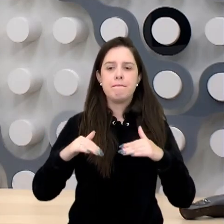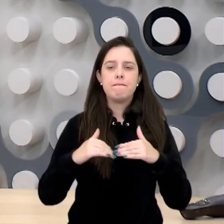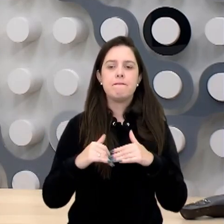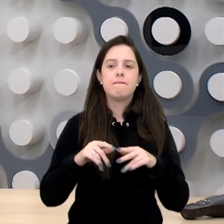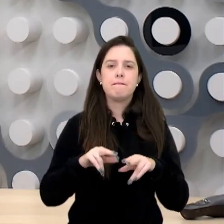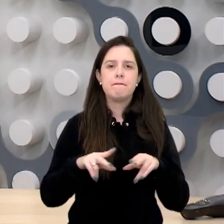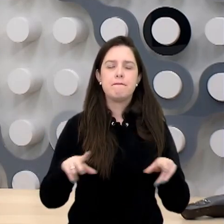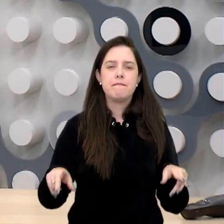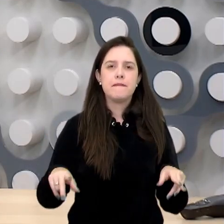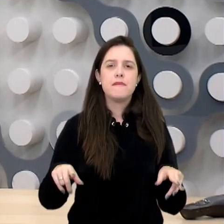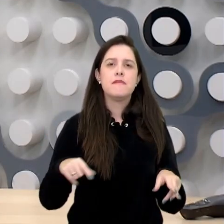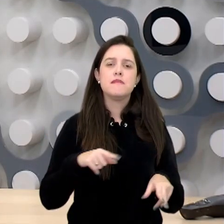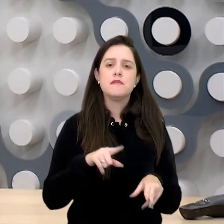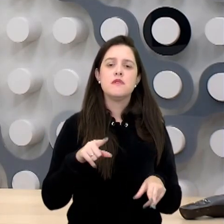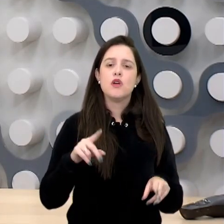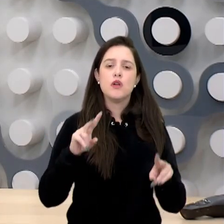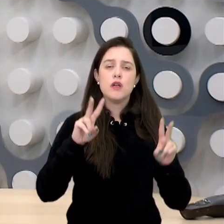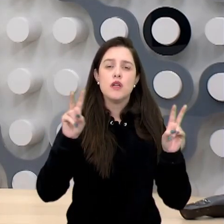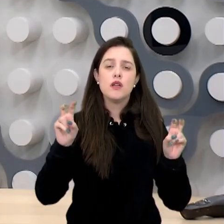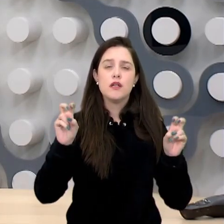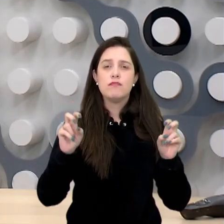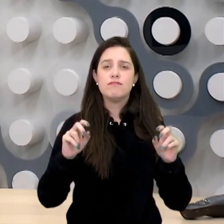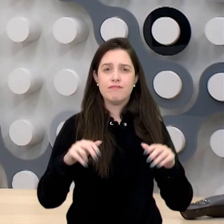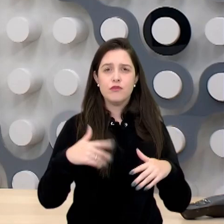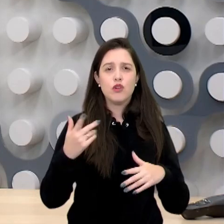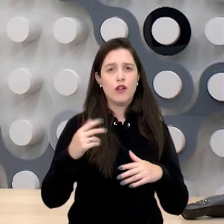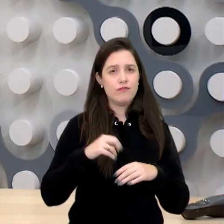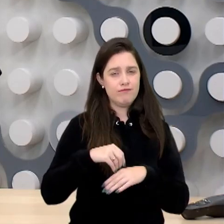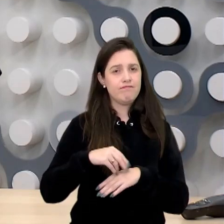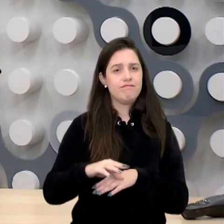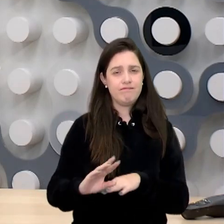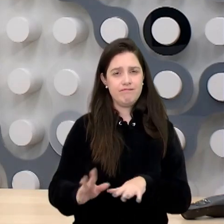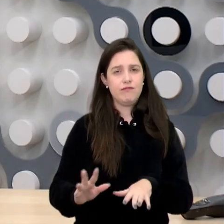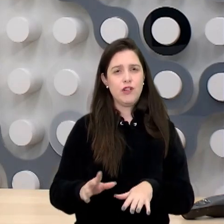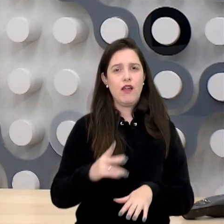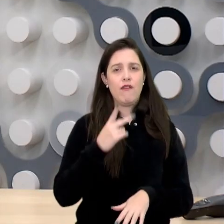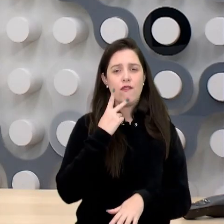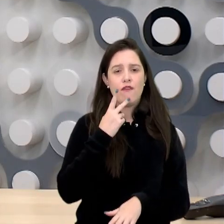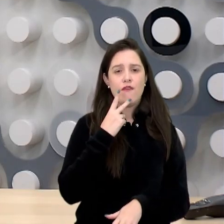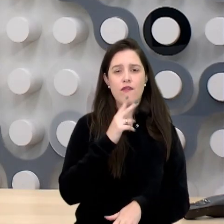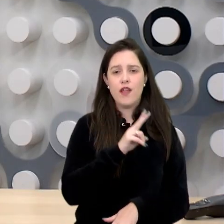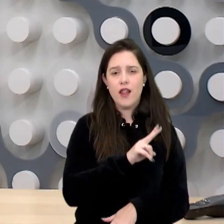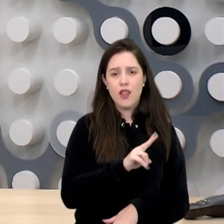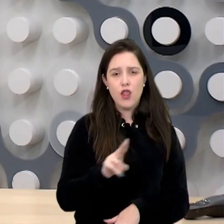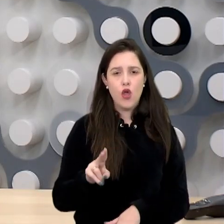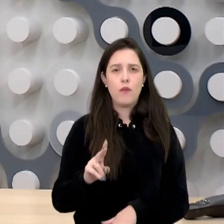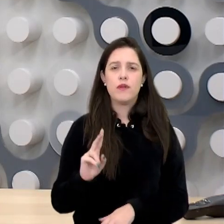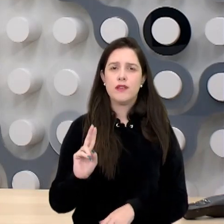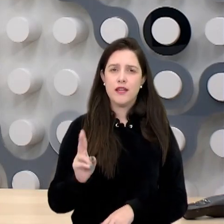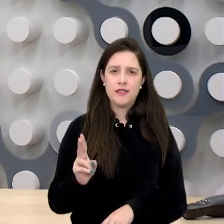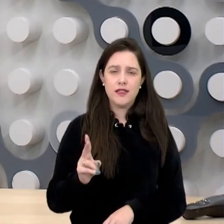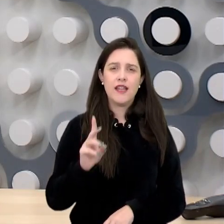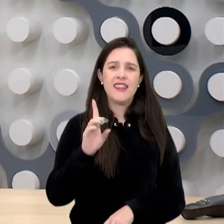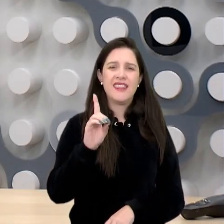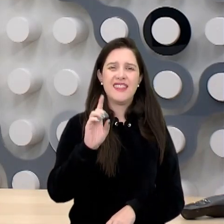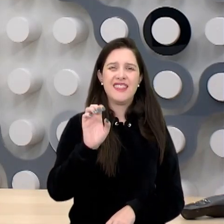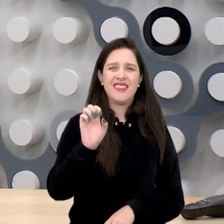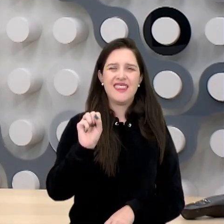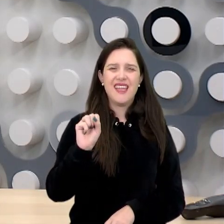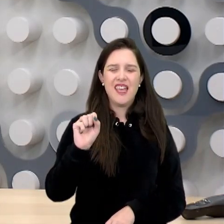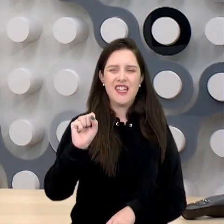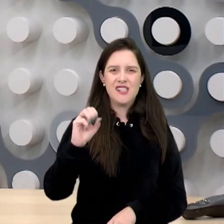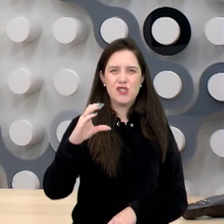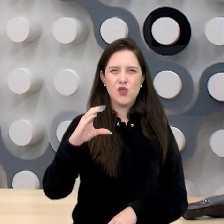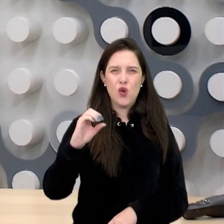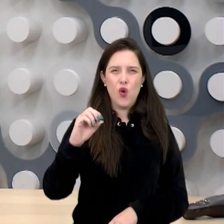foi feito aí por esses estudiosos, né, que acabaram batizando o nome aí dessas descontinuidades, e aí nós temos a